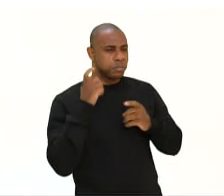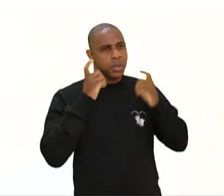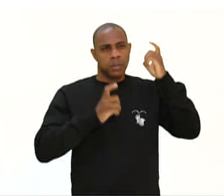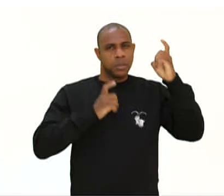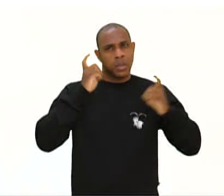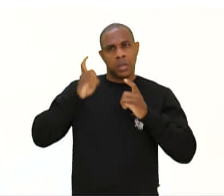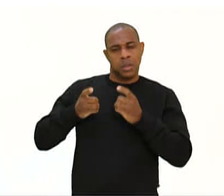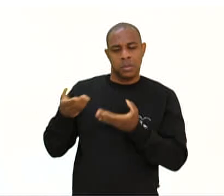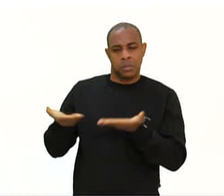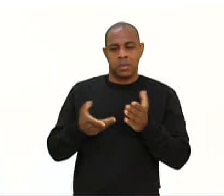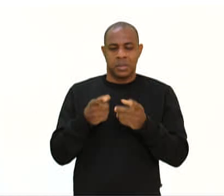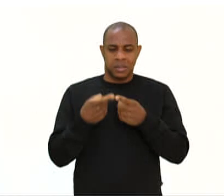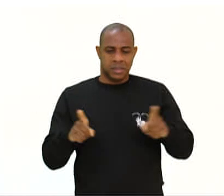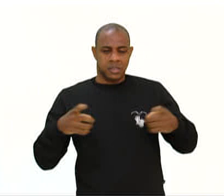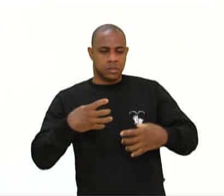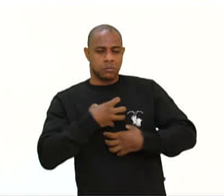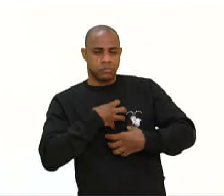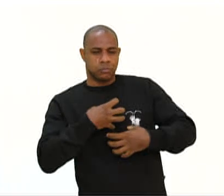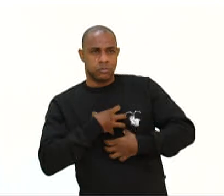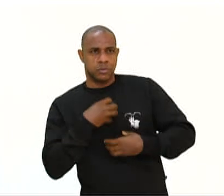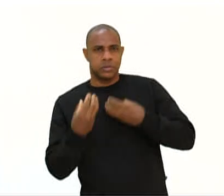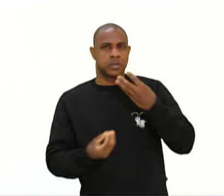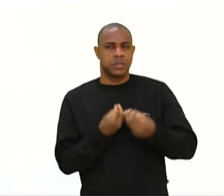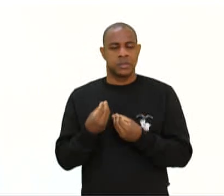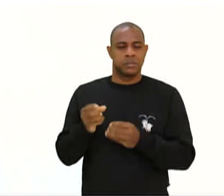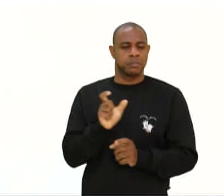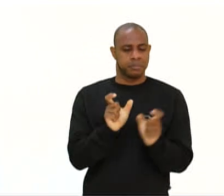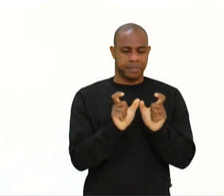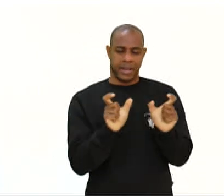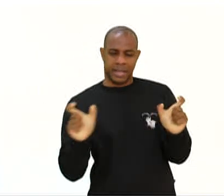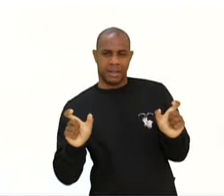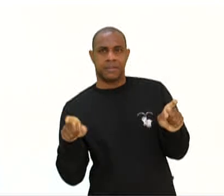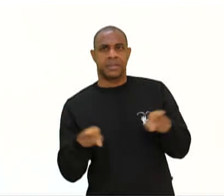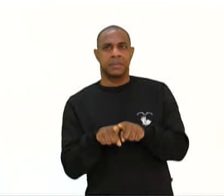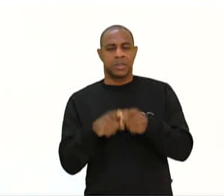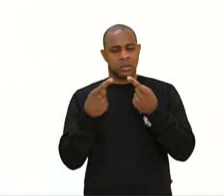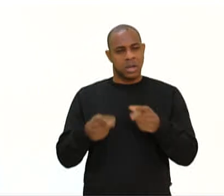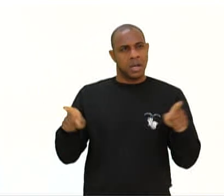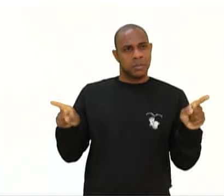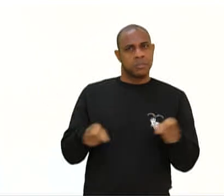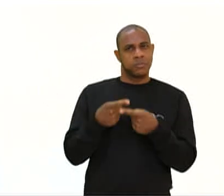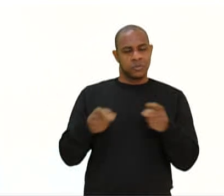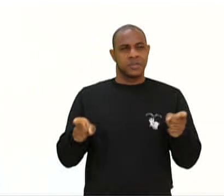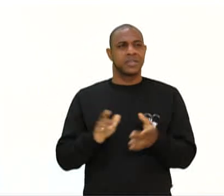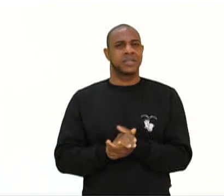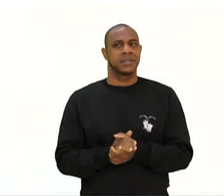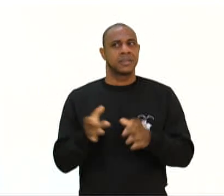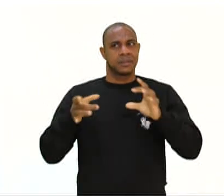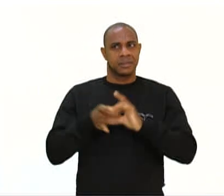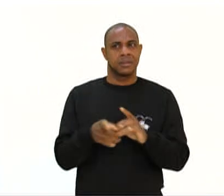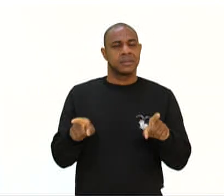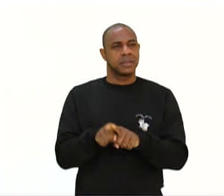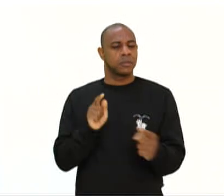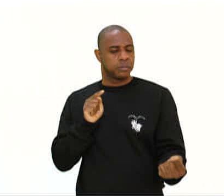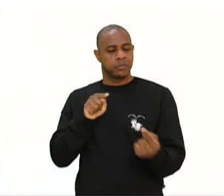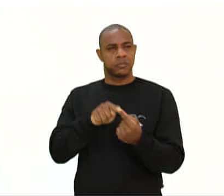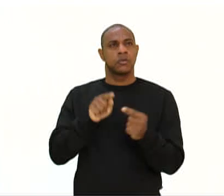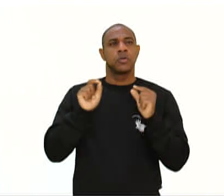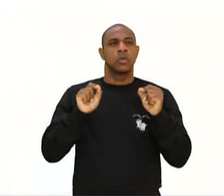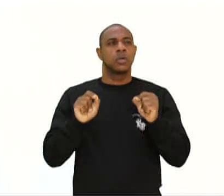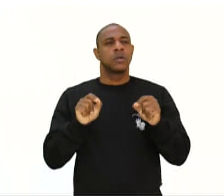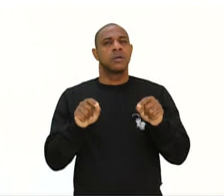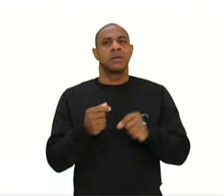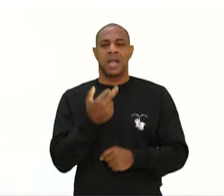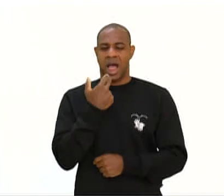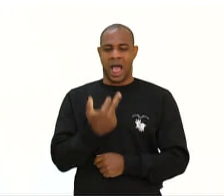de combinar ritmo, rima e seleção de palavras com a musicalidade delas. Tem como objetivo fazer da